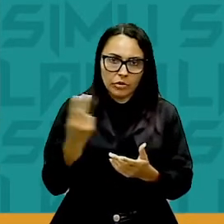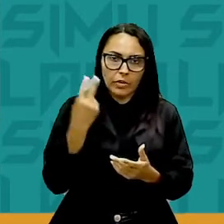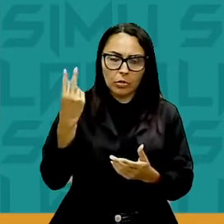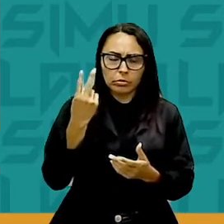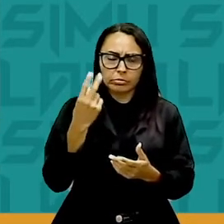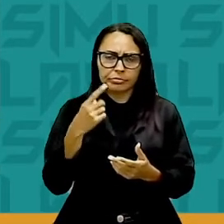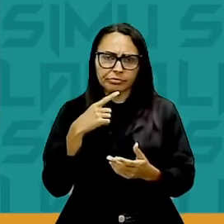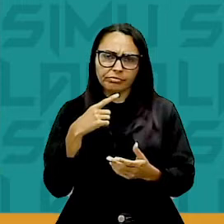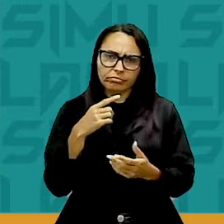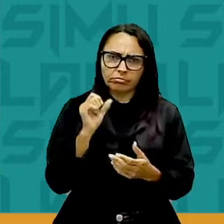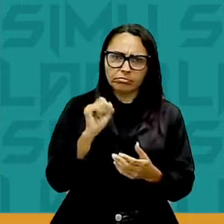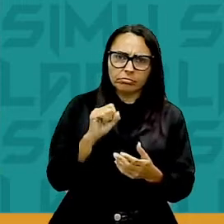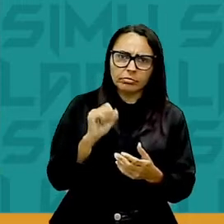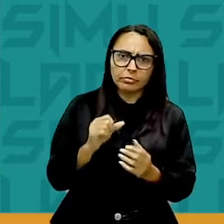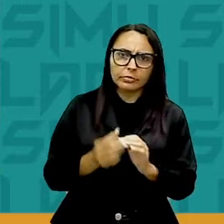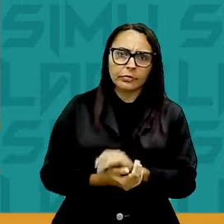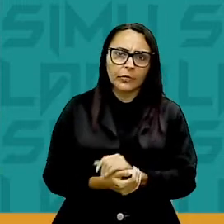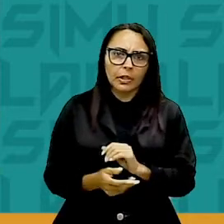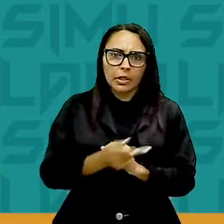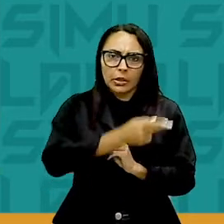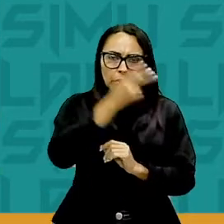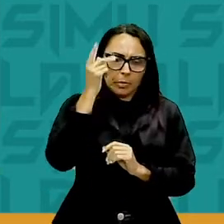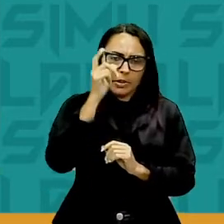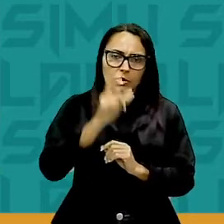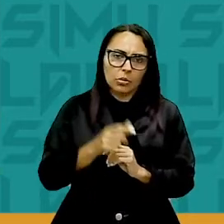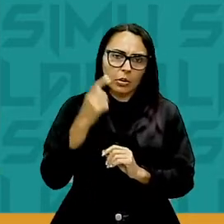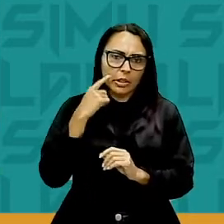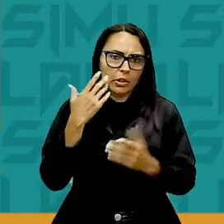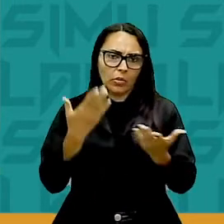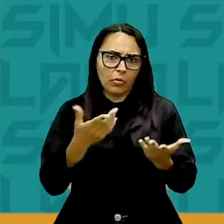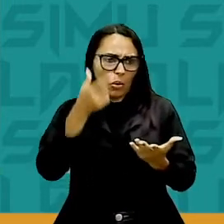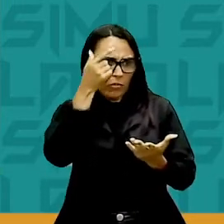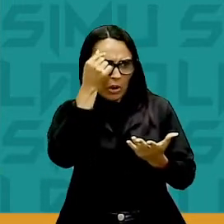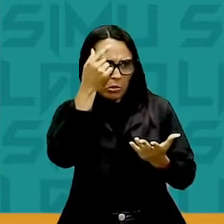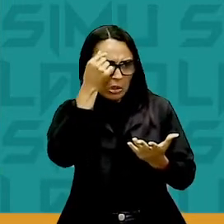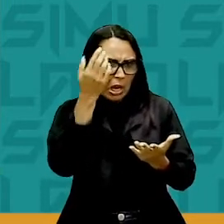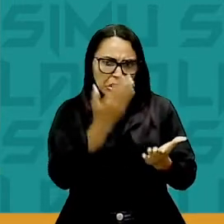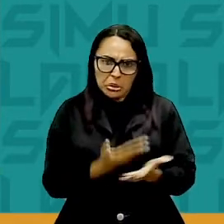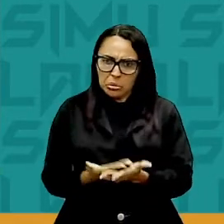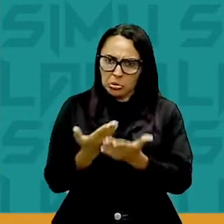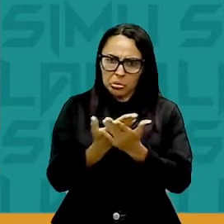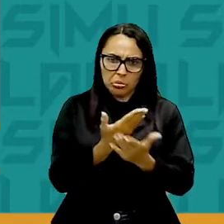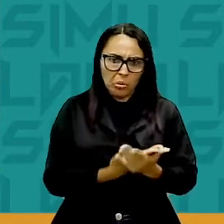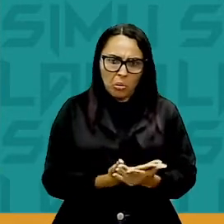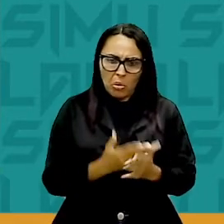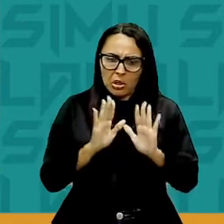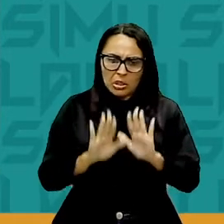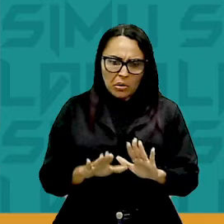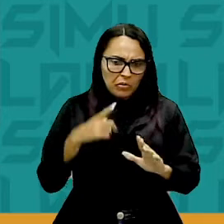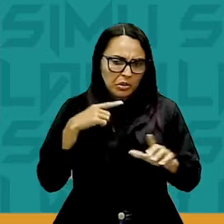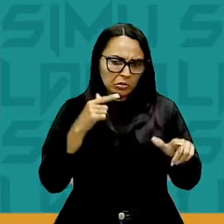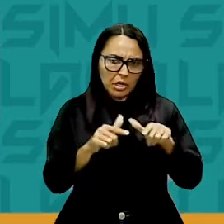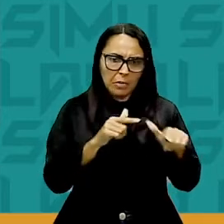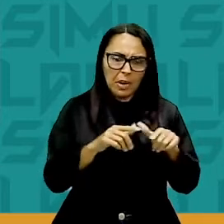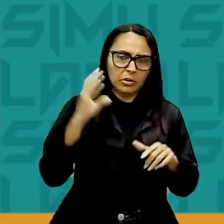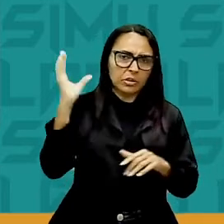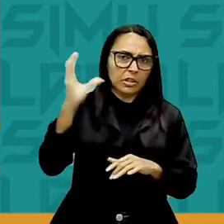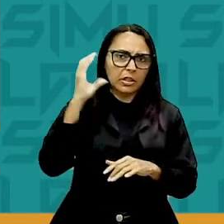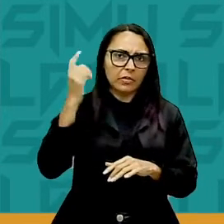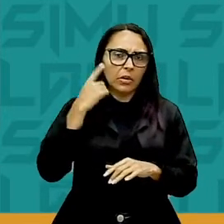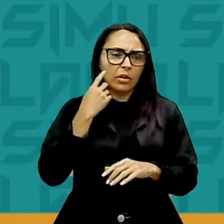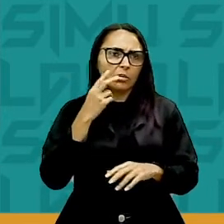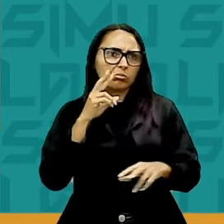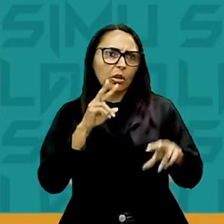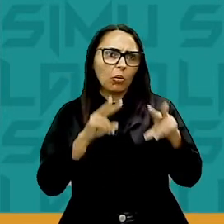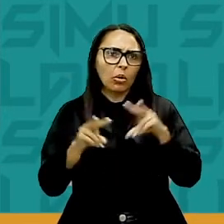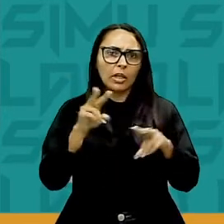Será? Será que uma pessoa que não foi a uma faculdade, que não fez um trabalho científico, que não tem um olhar